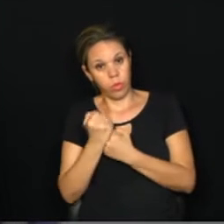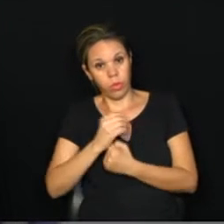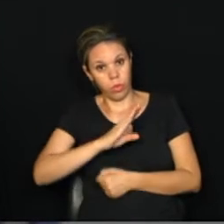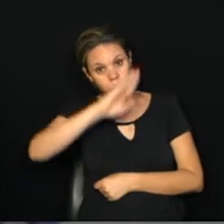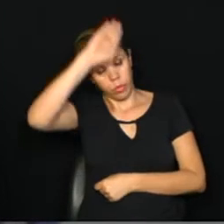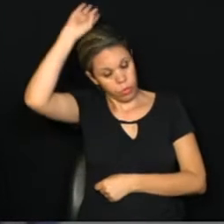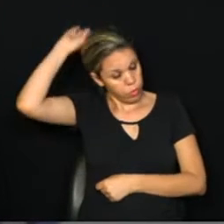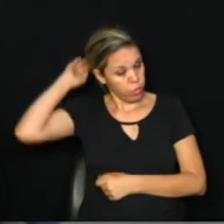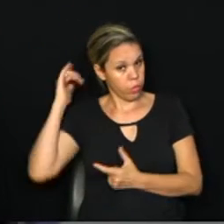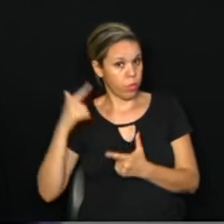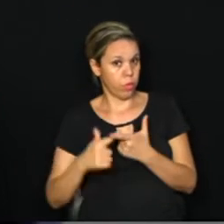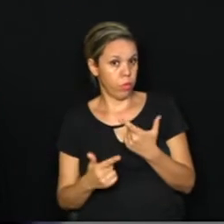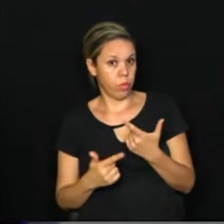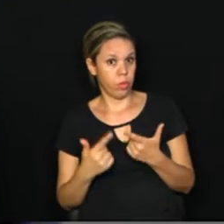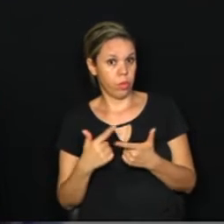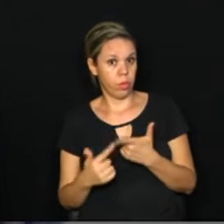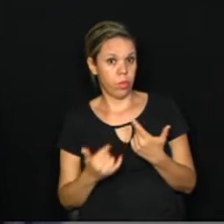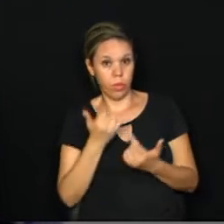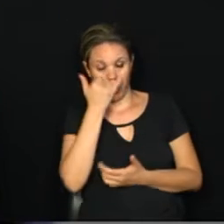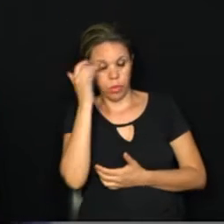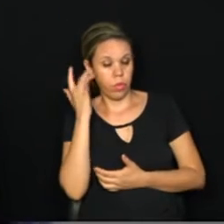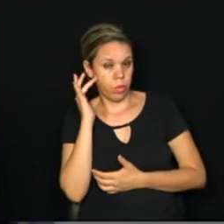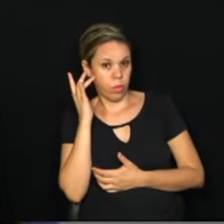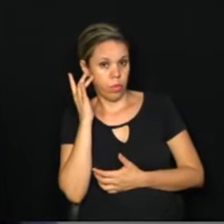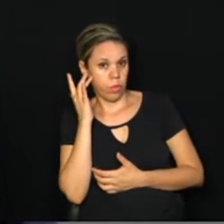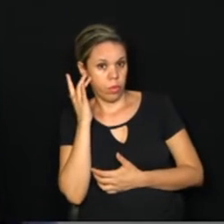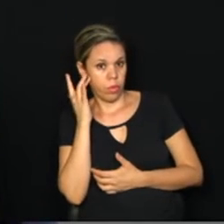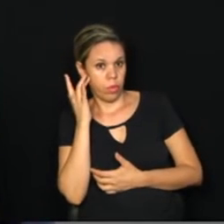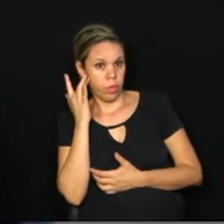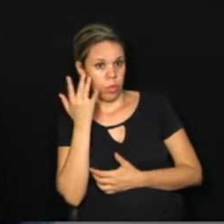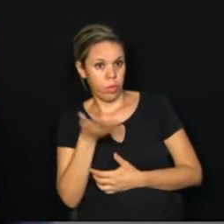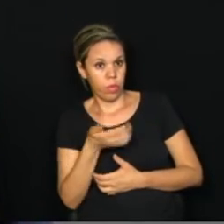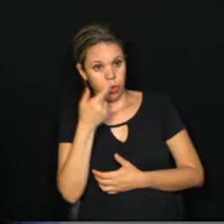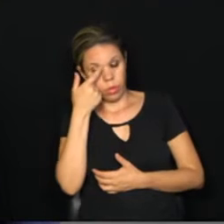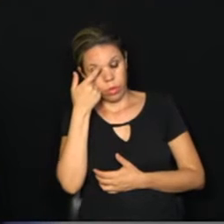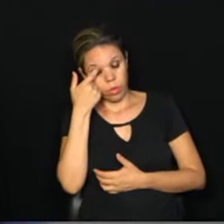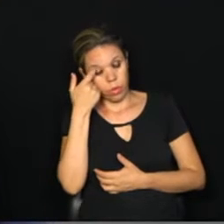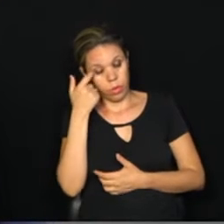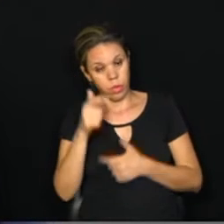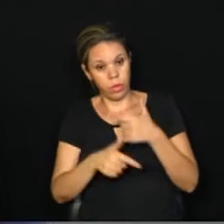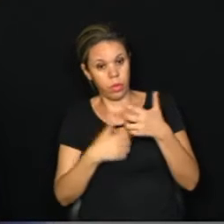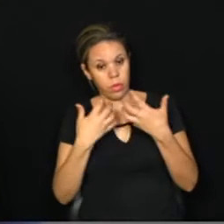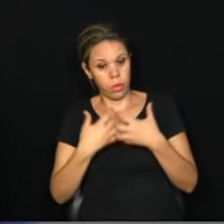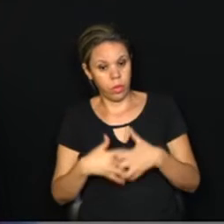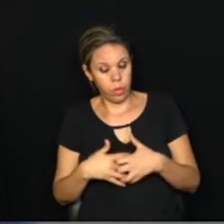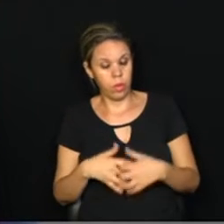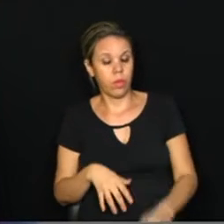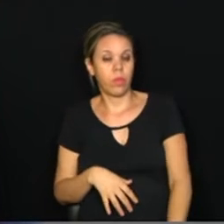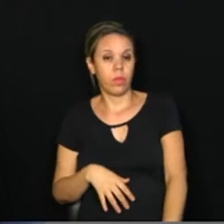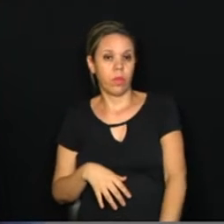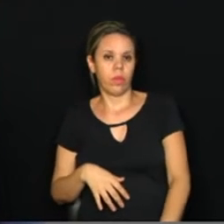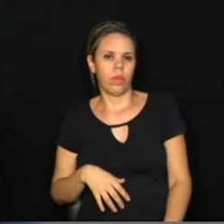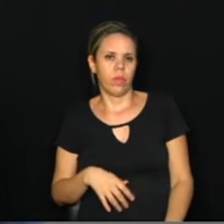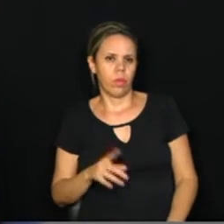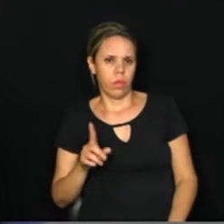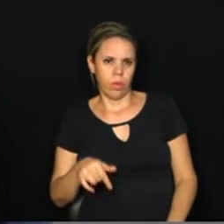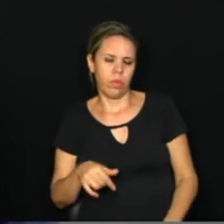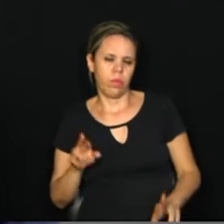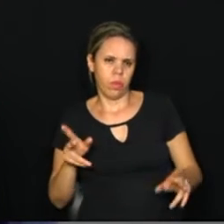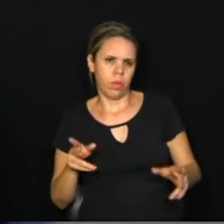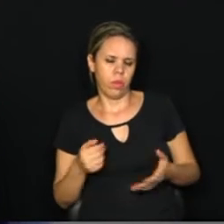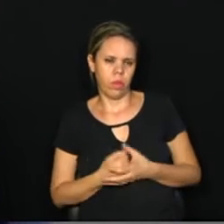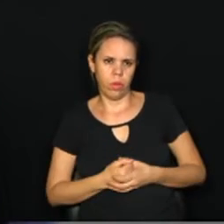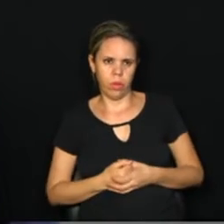Bombeiros numa situação adversa. Eu acho que, do ponto de vista da operação estiagem, ela é